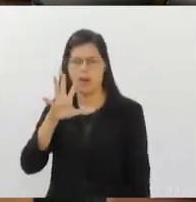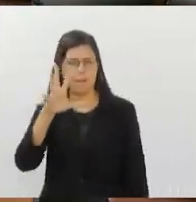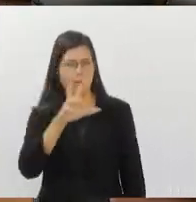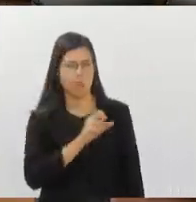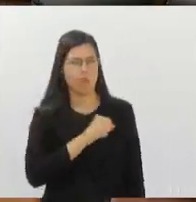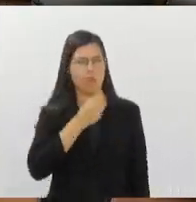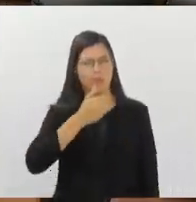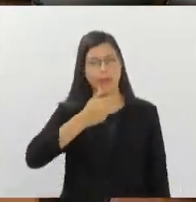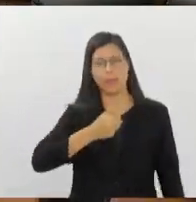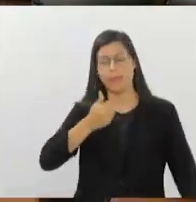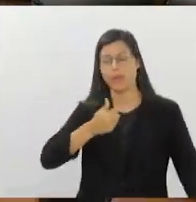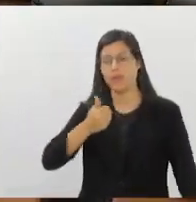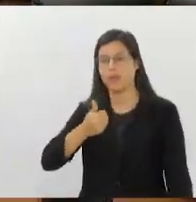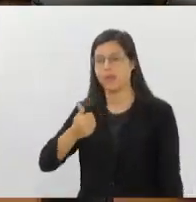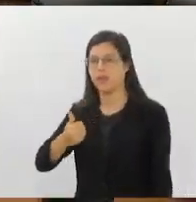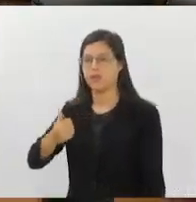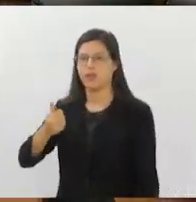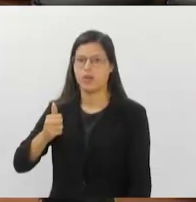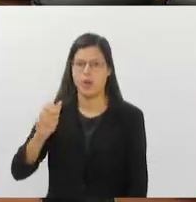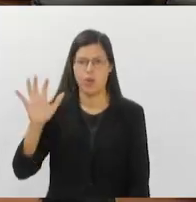primeiro.